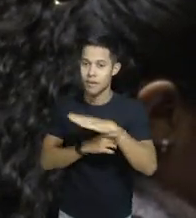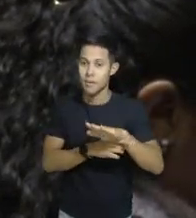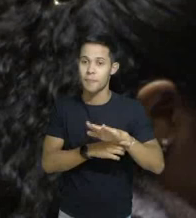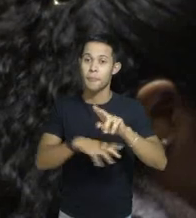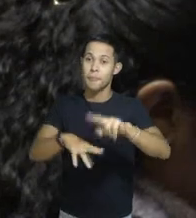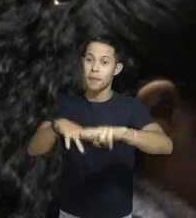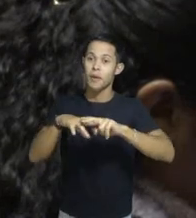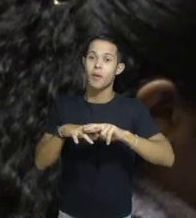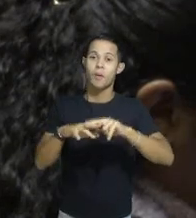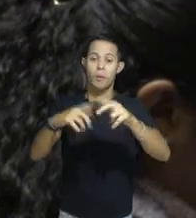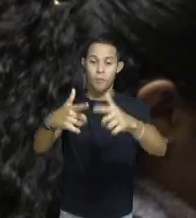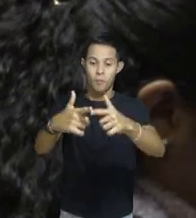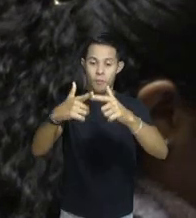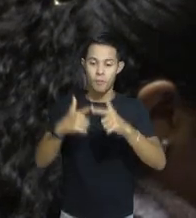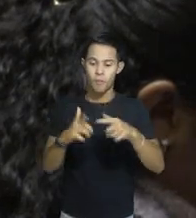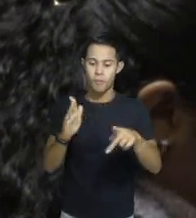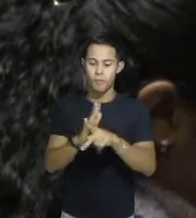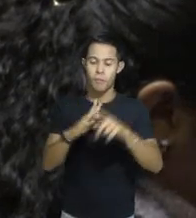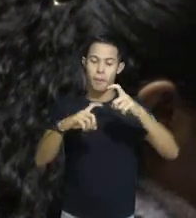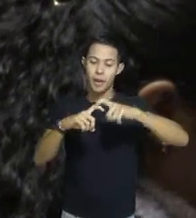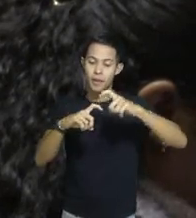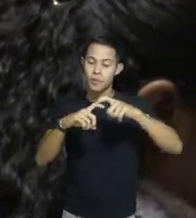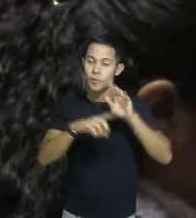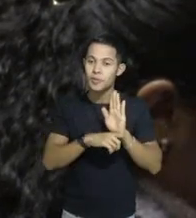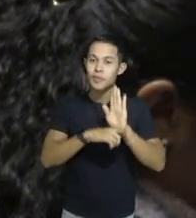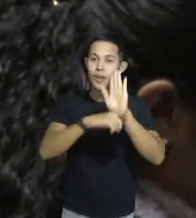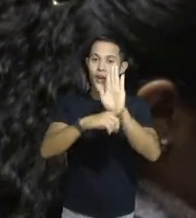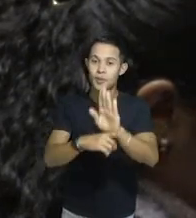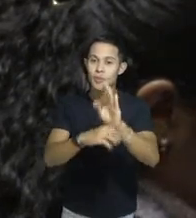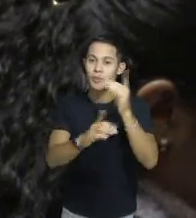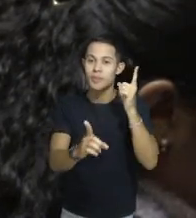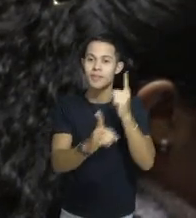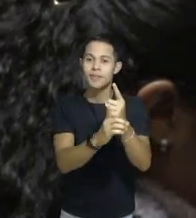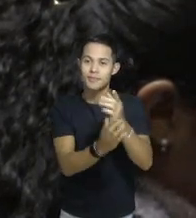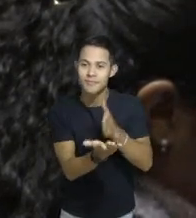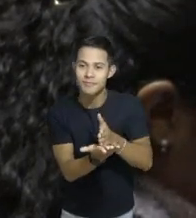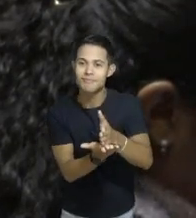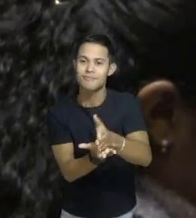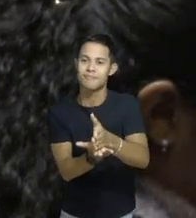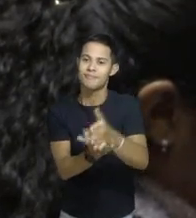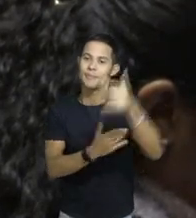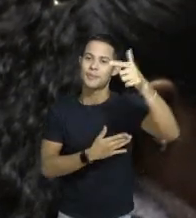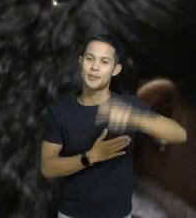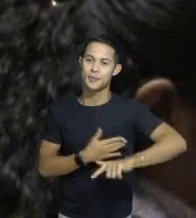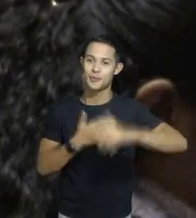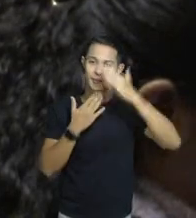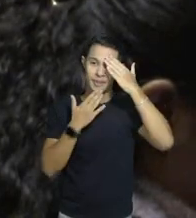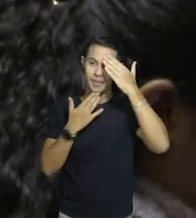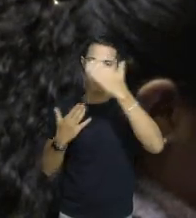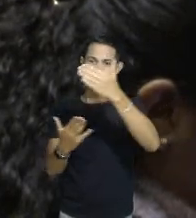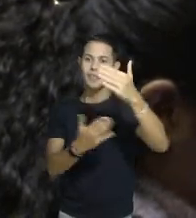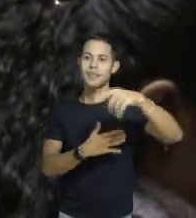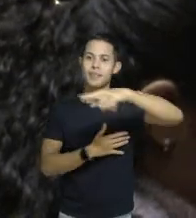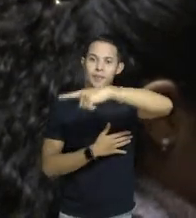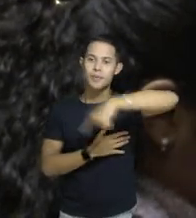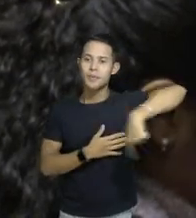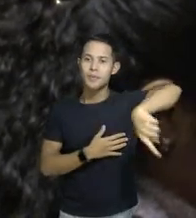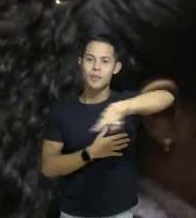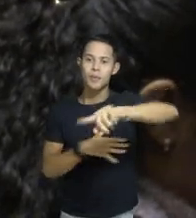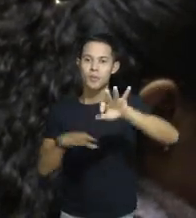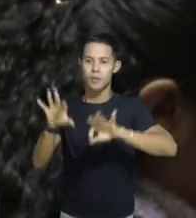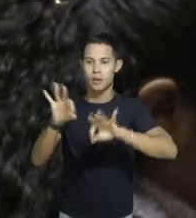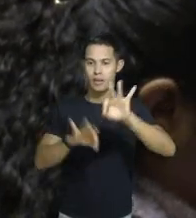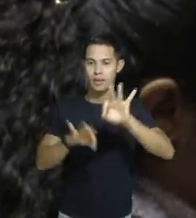que caminho trilhar. Então, eu agradeço muito a todos pela organização, que foi muito